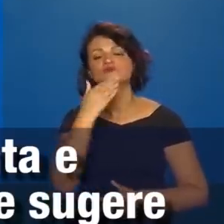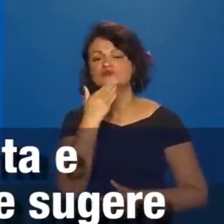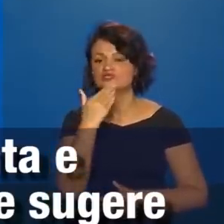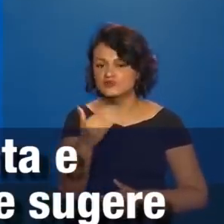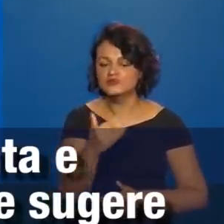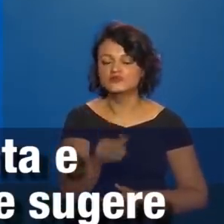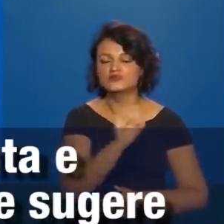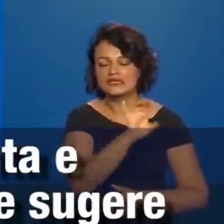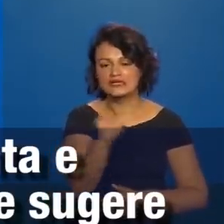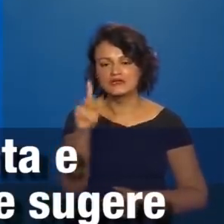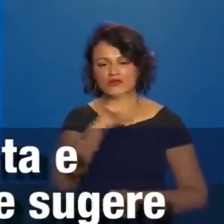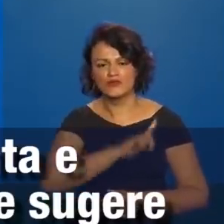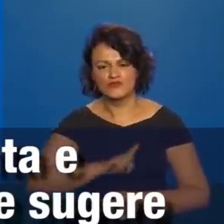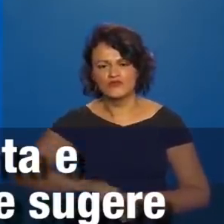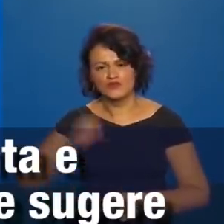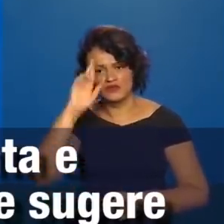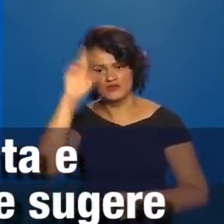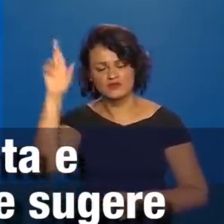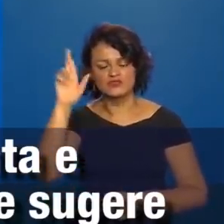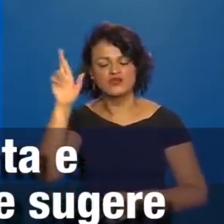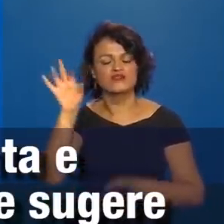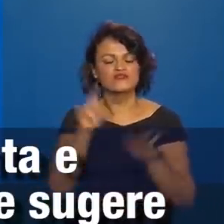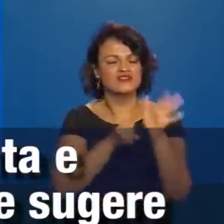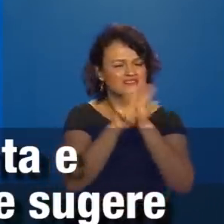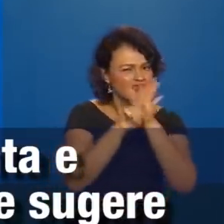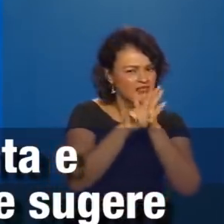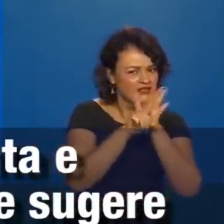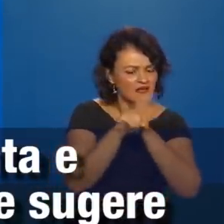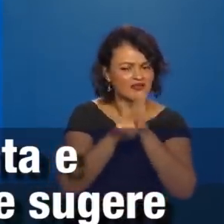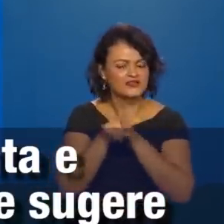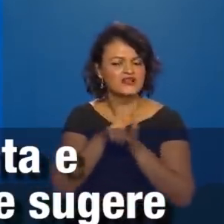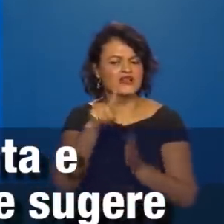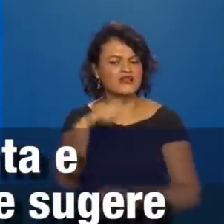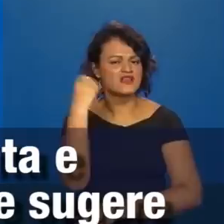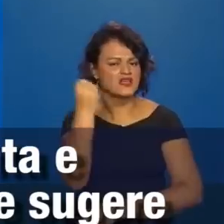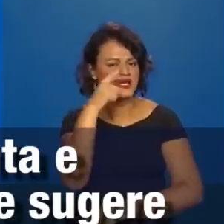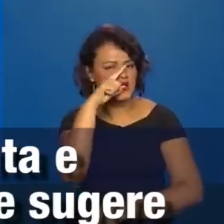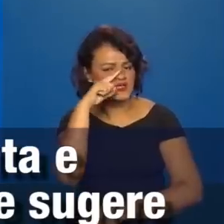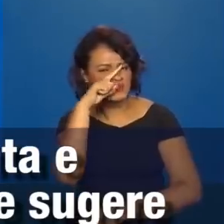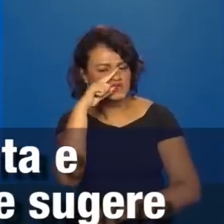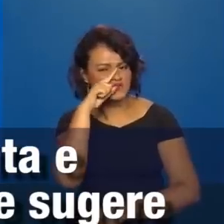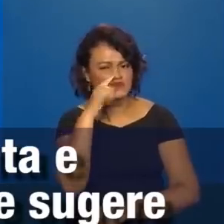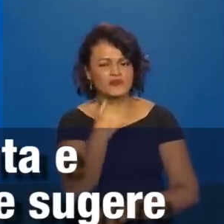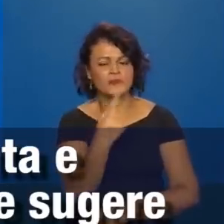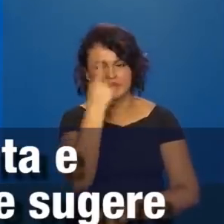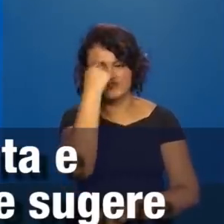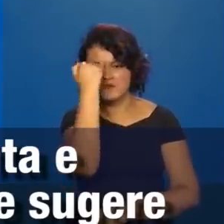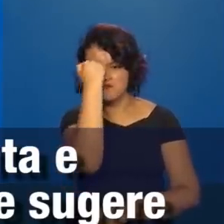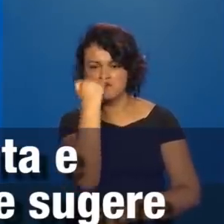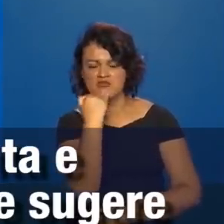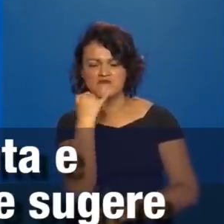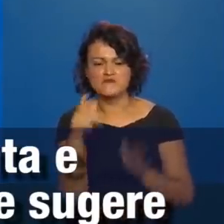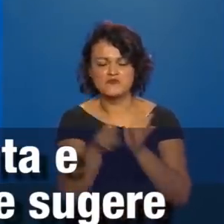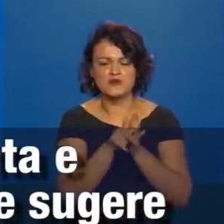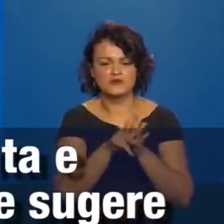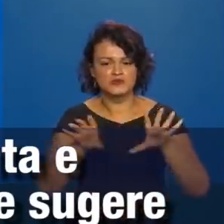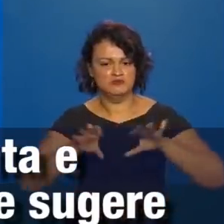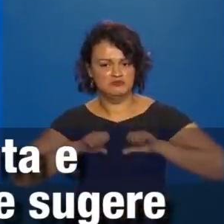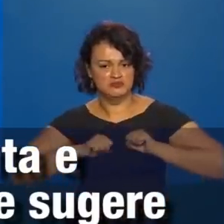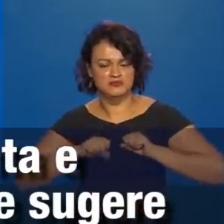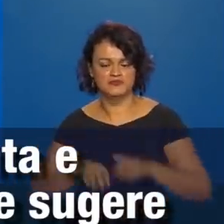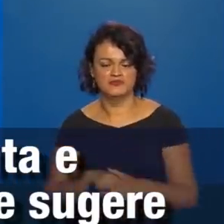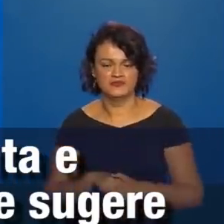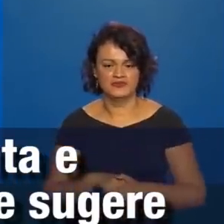essas autoridades que façam análise diária de risco baseado no perfil epidemiológico, porque nós não